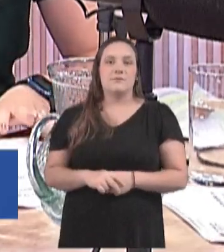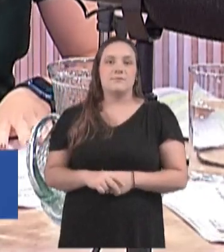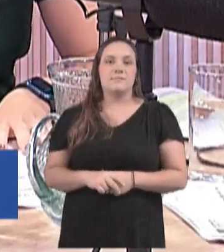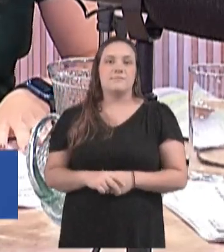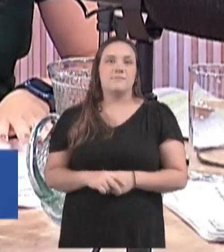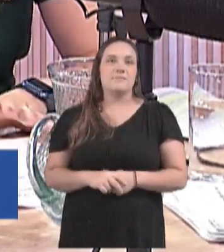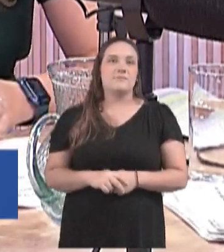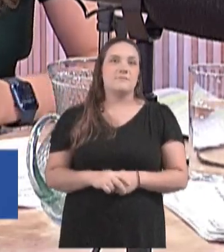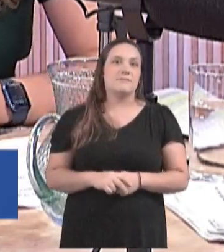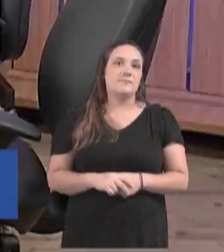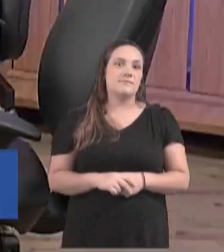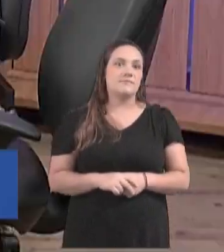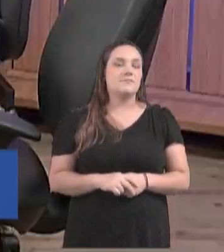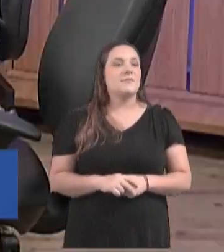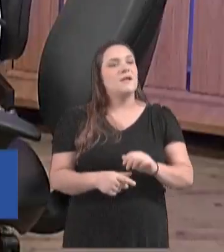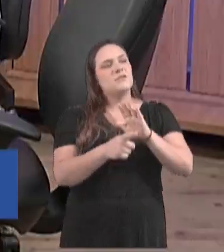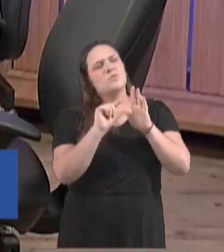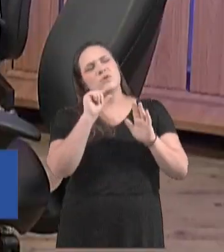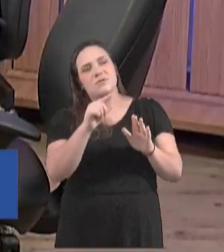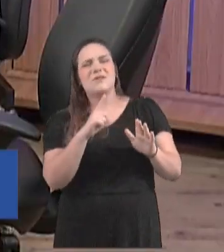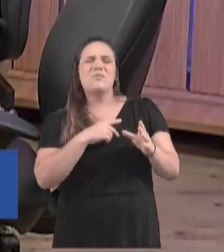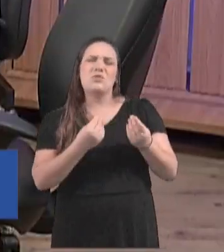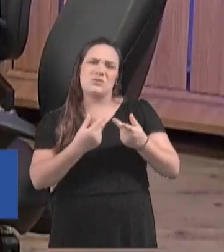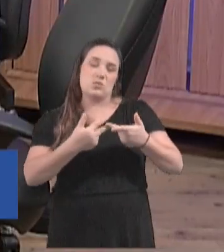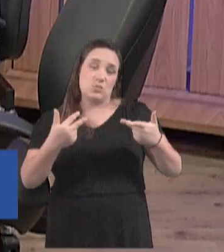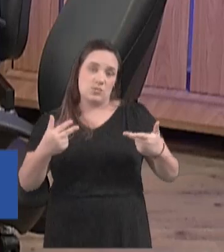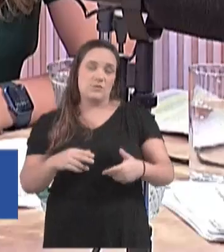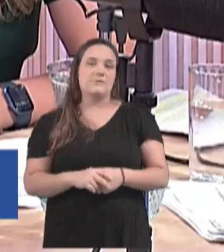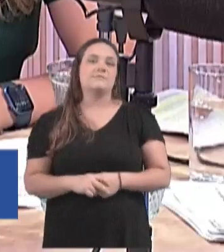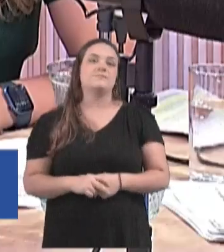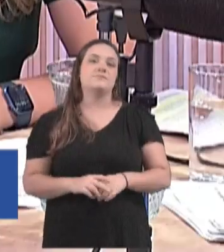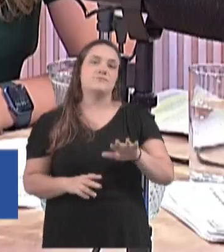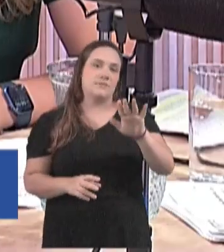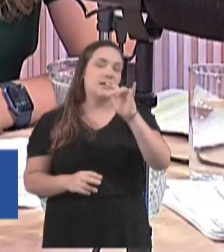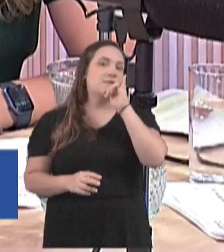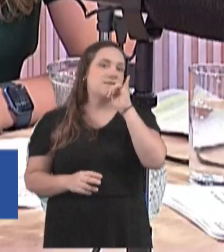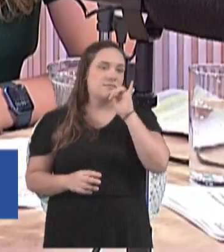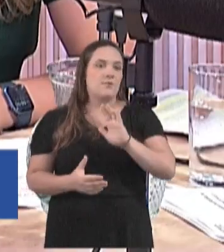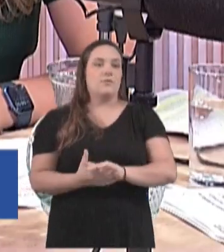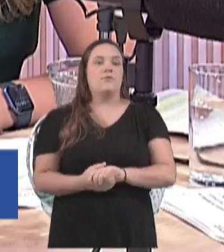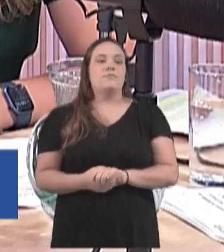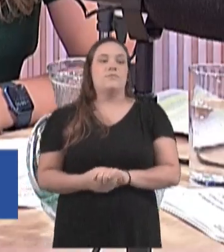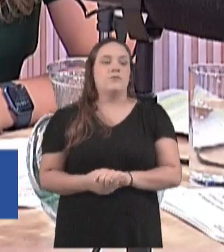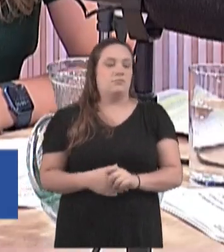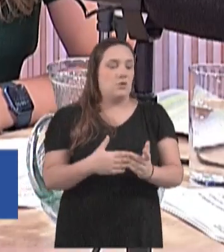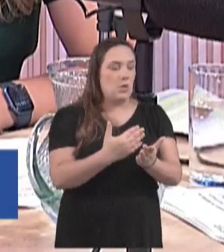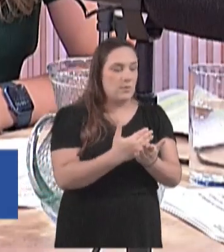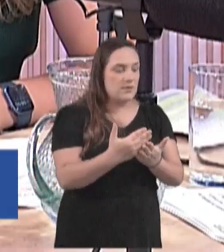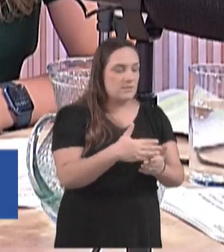antecipar já. Então, muitas coisas. Então, a gente pega desde da parte de